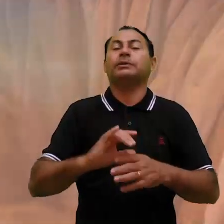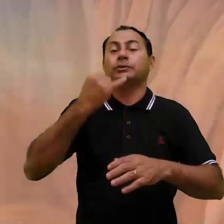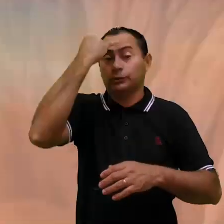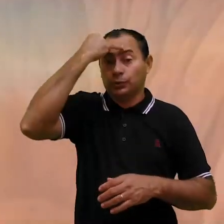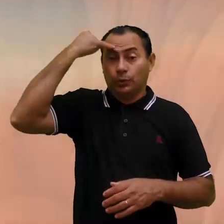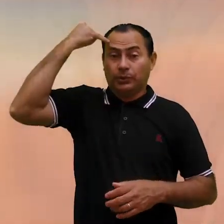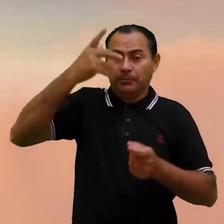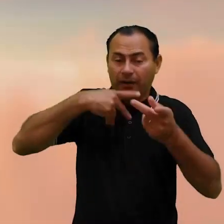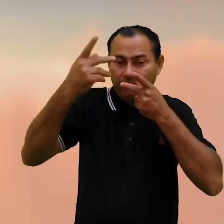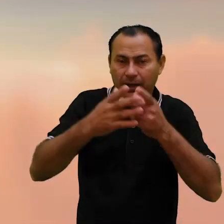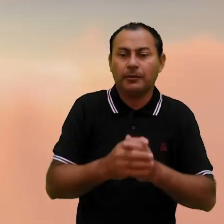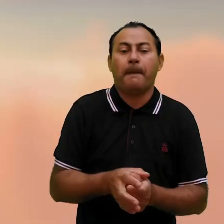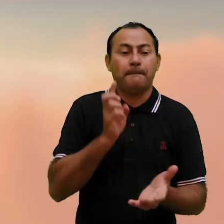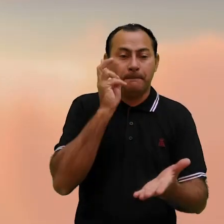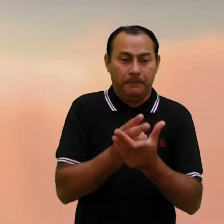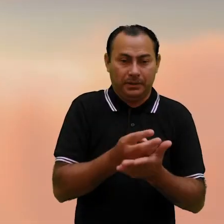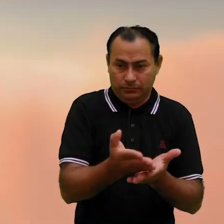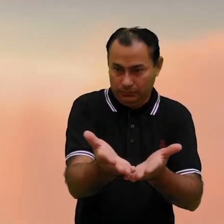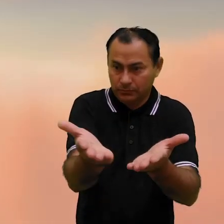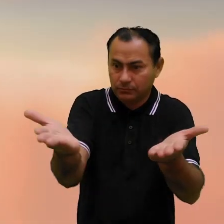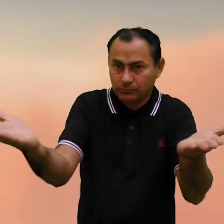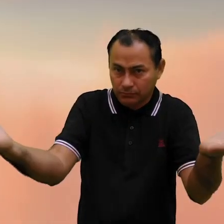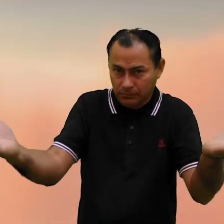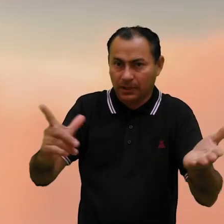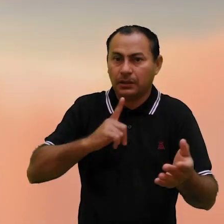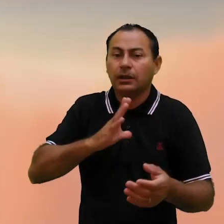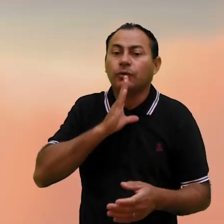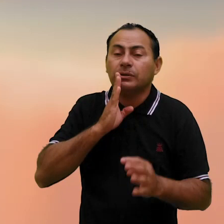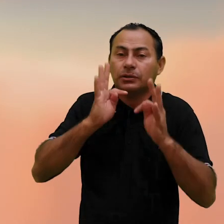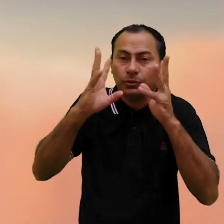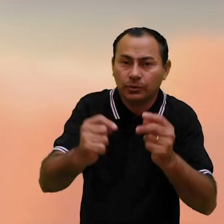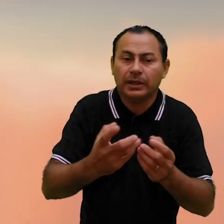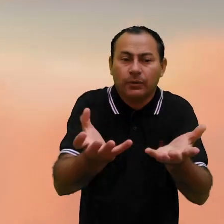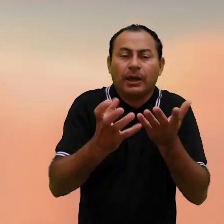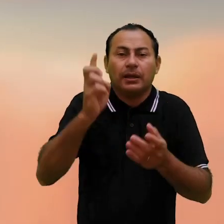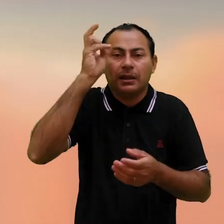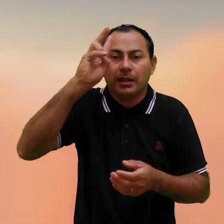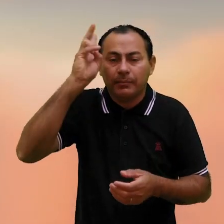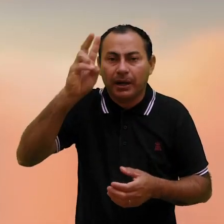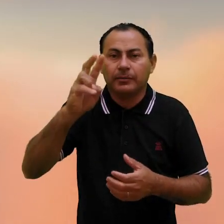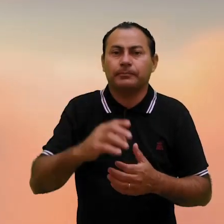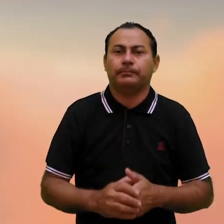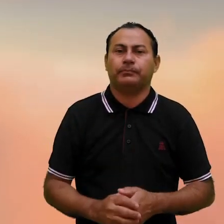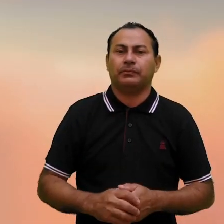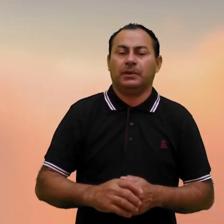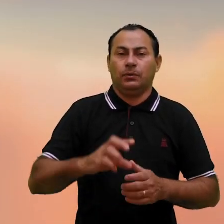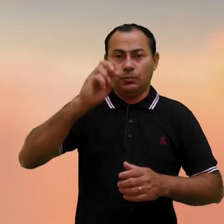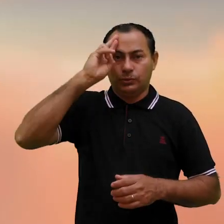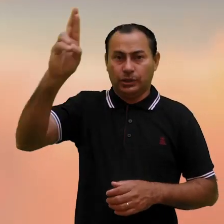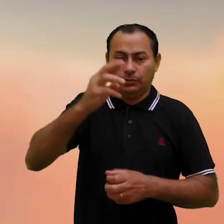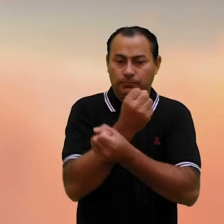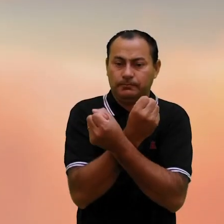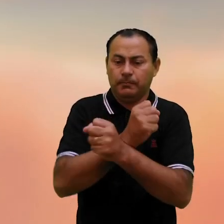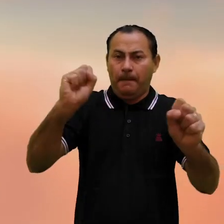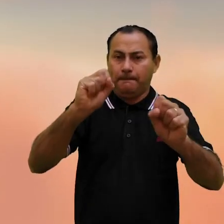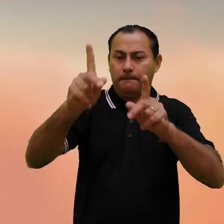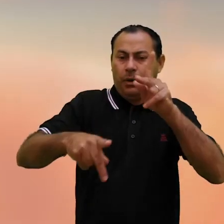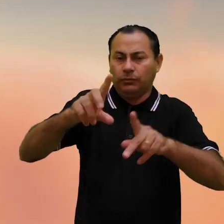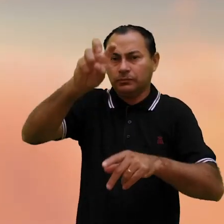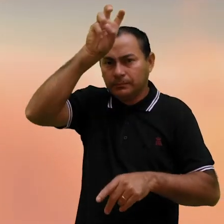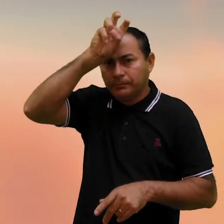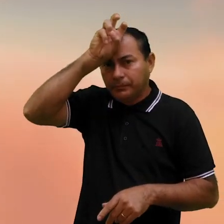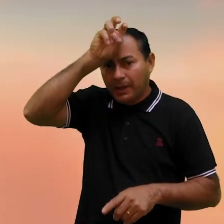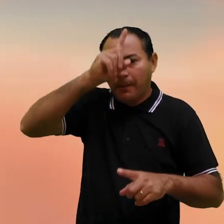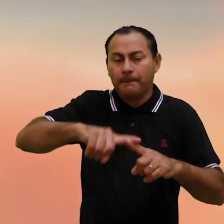exortação. Embora vocês tenham conhecimento de tudo isso, quero lembrar-lhes que o Senhor libertou um povo do